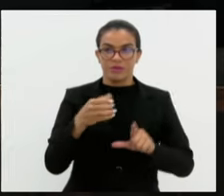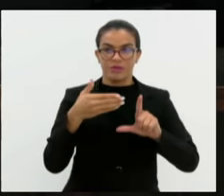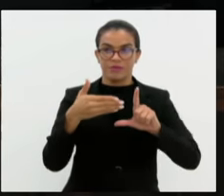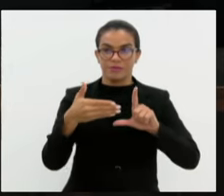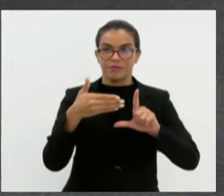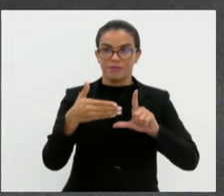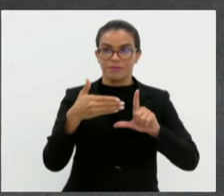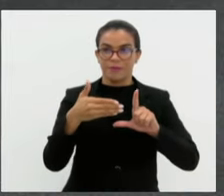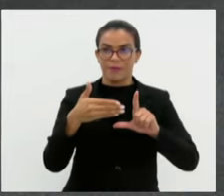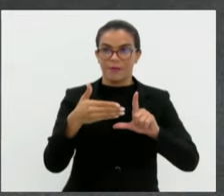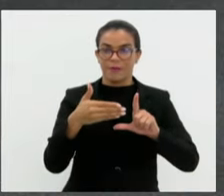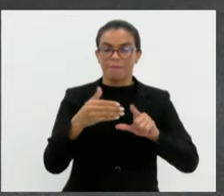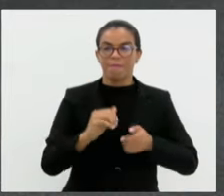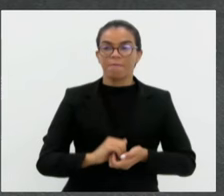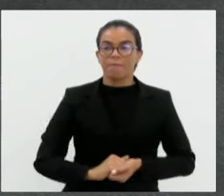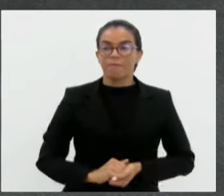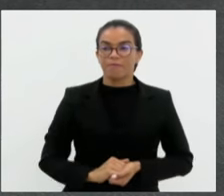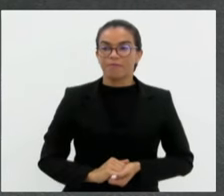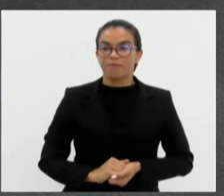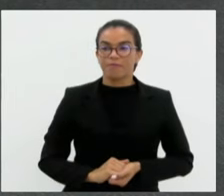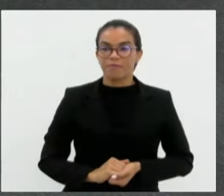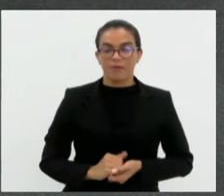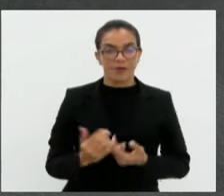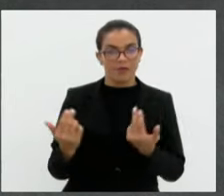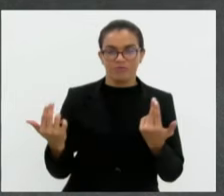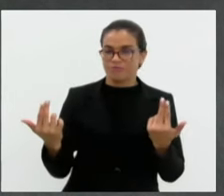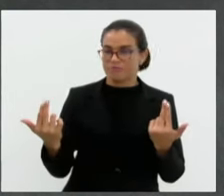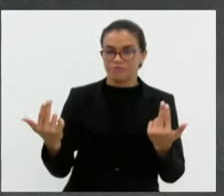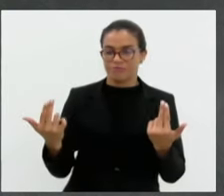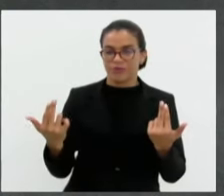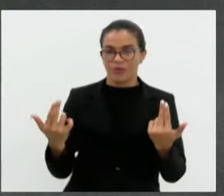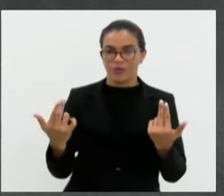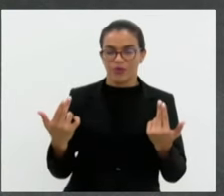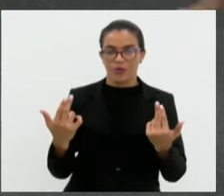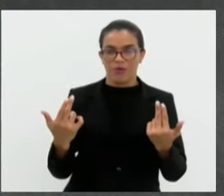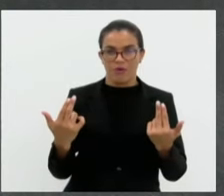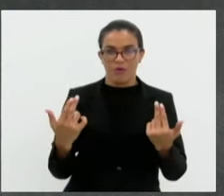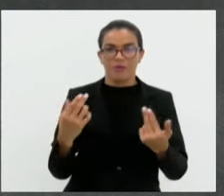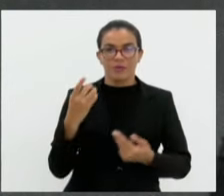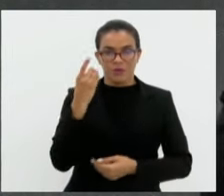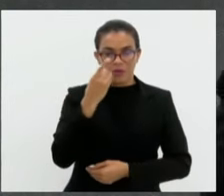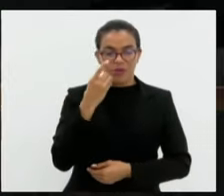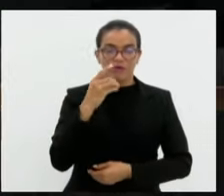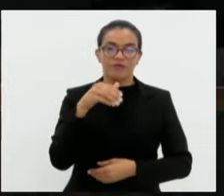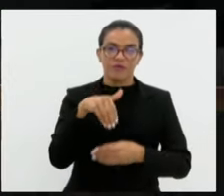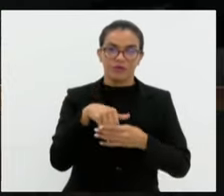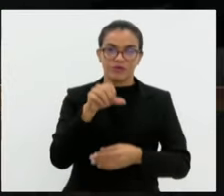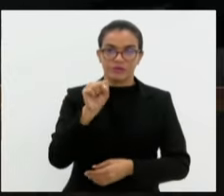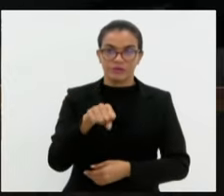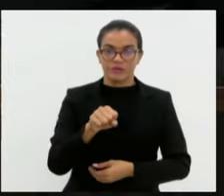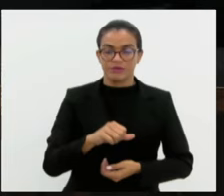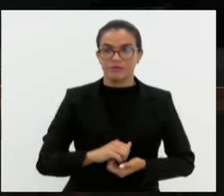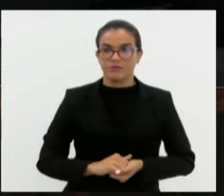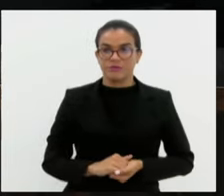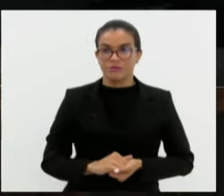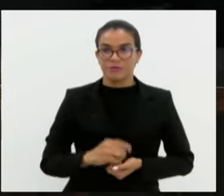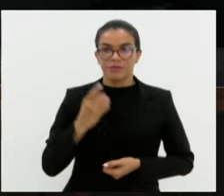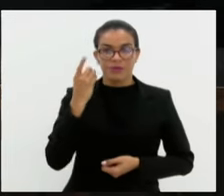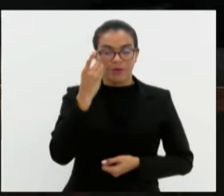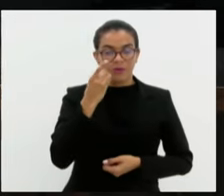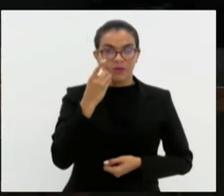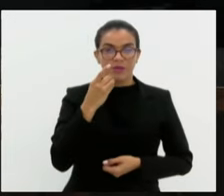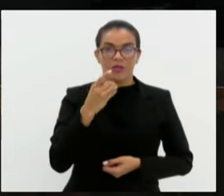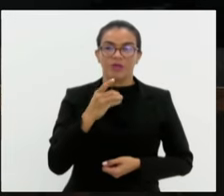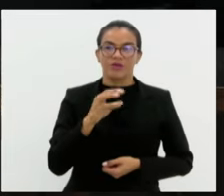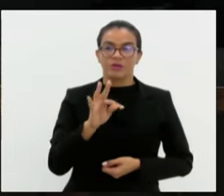Presidente, faço minhas as palavras do deputado Samuel Malafaia e do deputado Vinícius Cozolino. Voto sim. Muito obrigado, deputado Thiago Galhaço. Meu voto